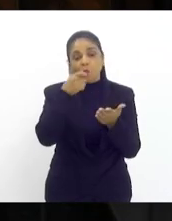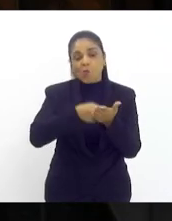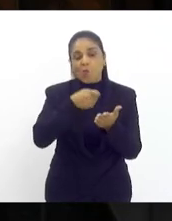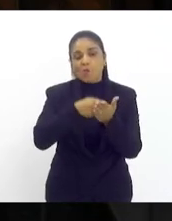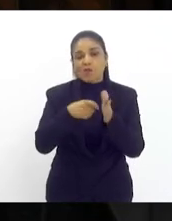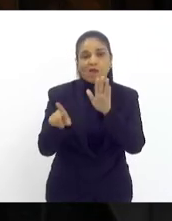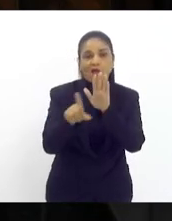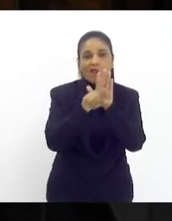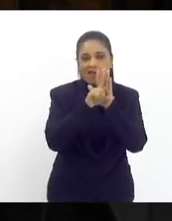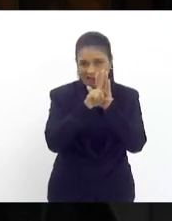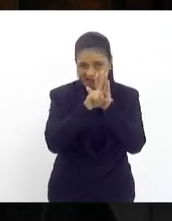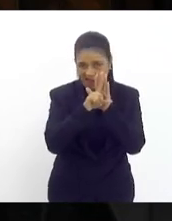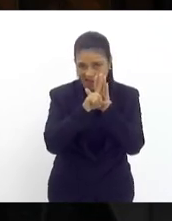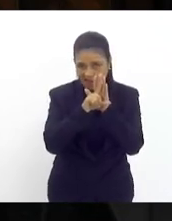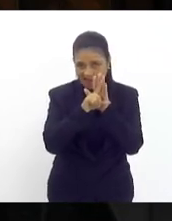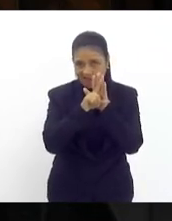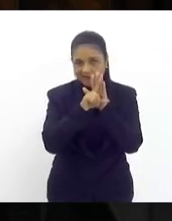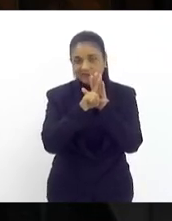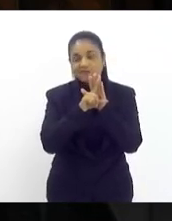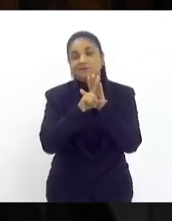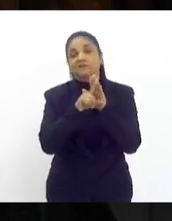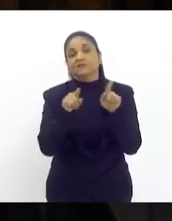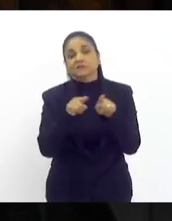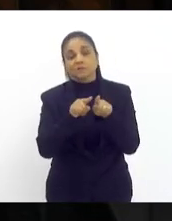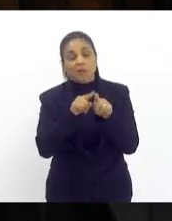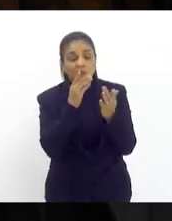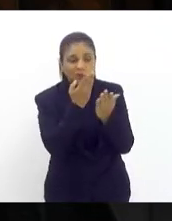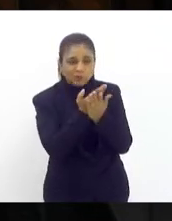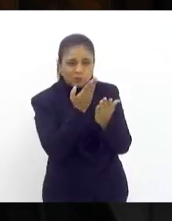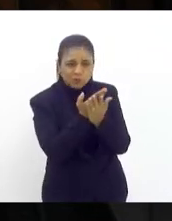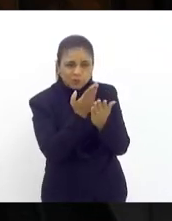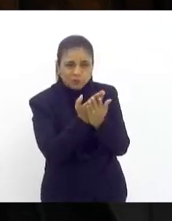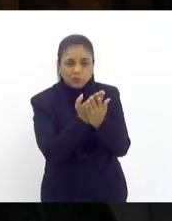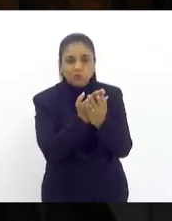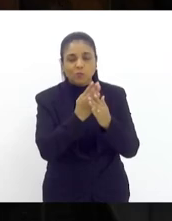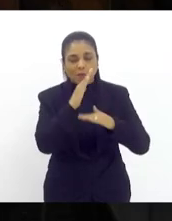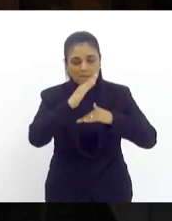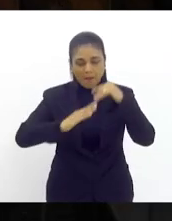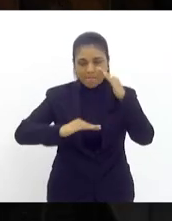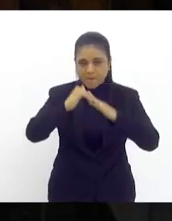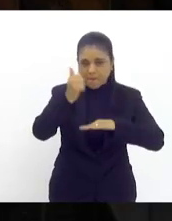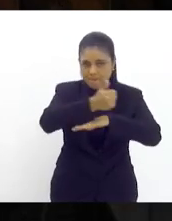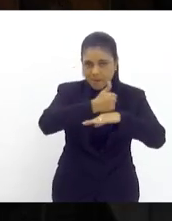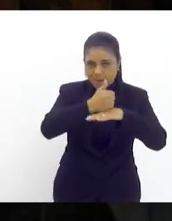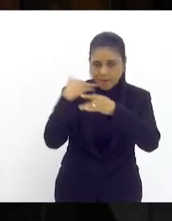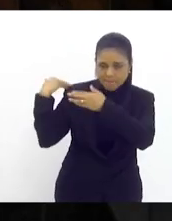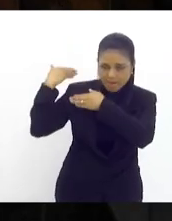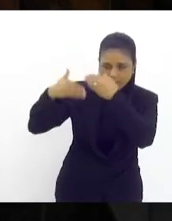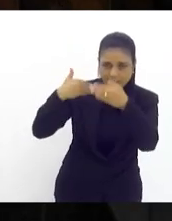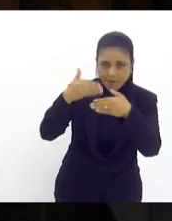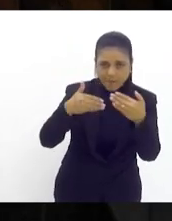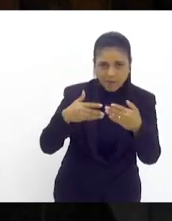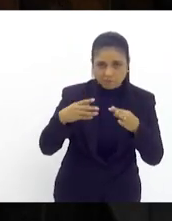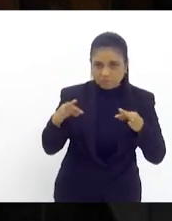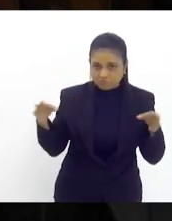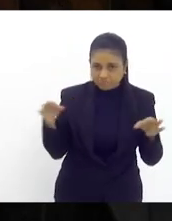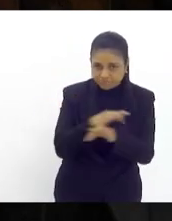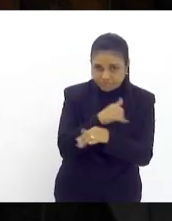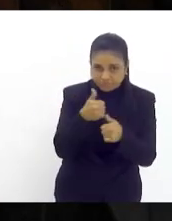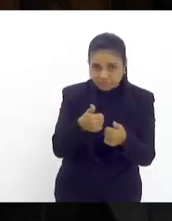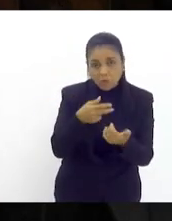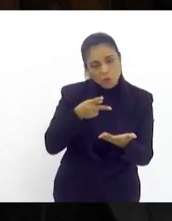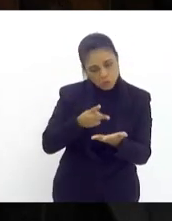afirmou também que os estudos para implementar o plano de carreira em sua totalidade continua